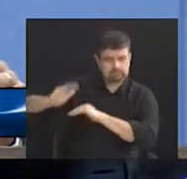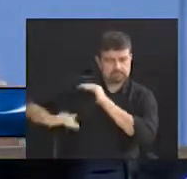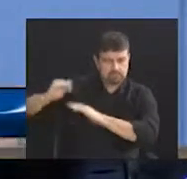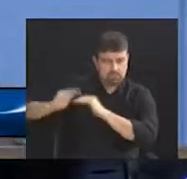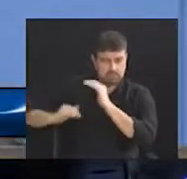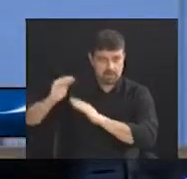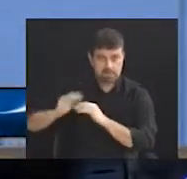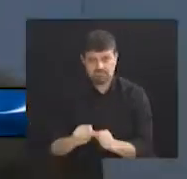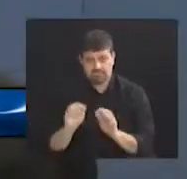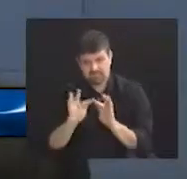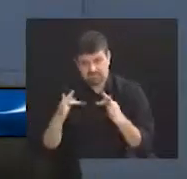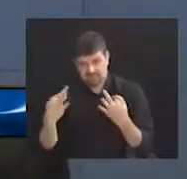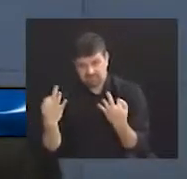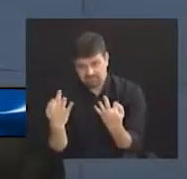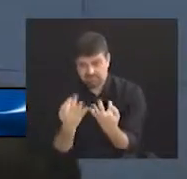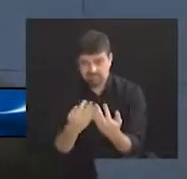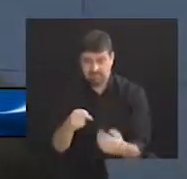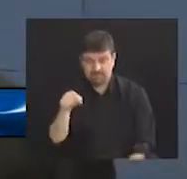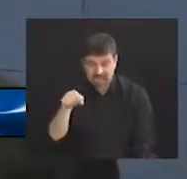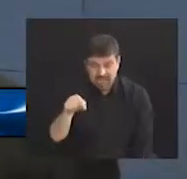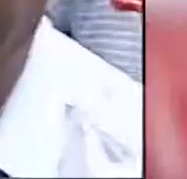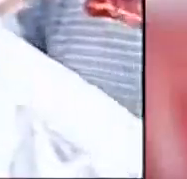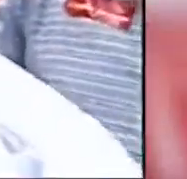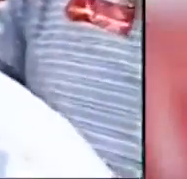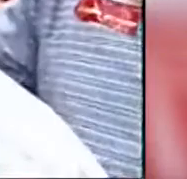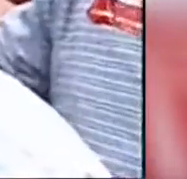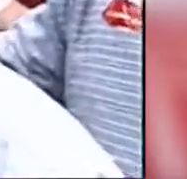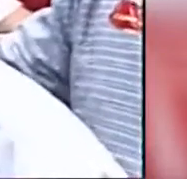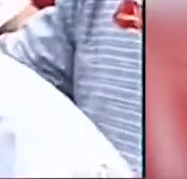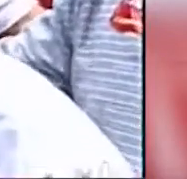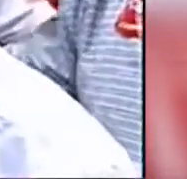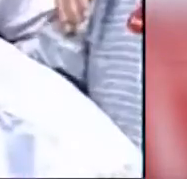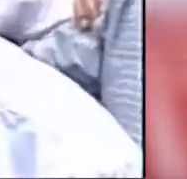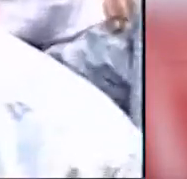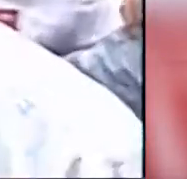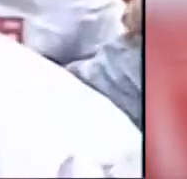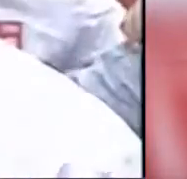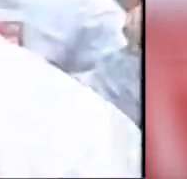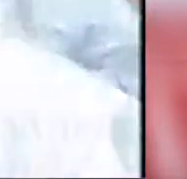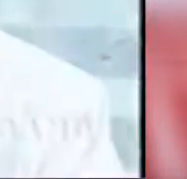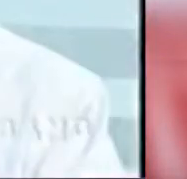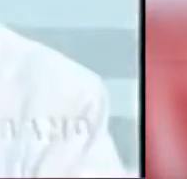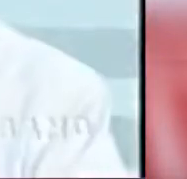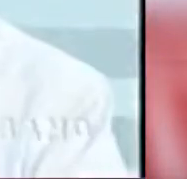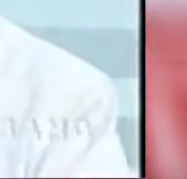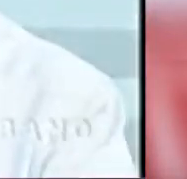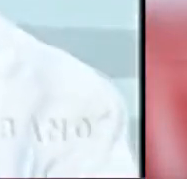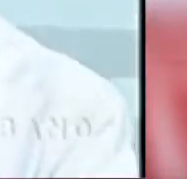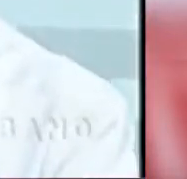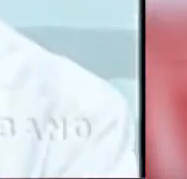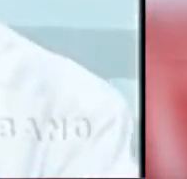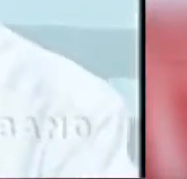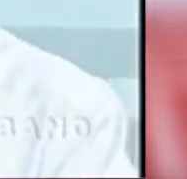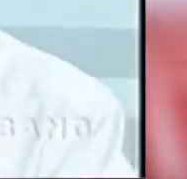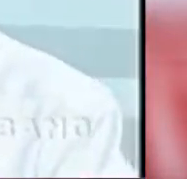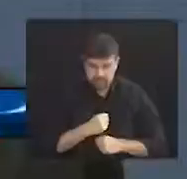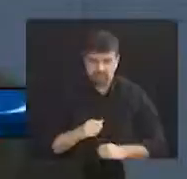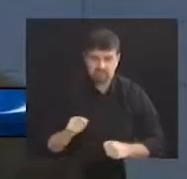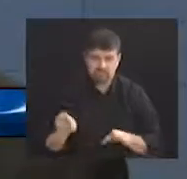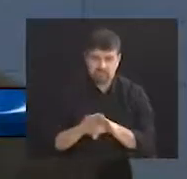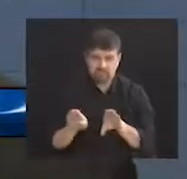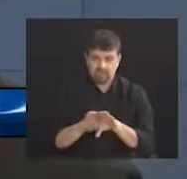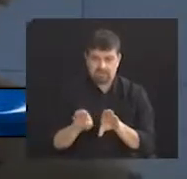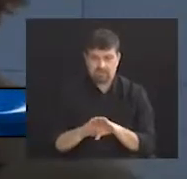função de prefeito o petista pedro tourinho também lembrou o assassinato e pediu um minuto de silêncio em memória de toninho